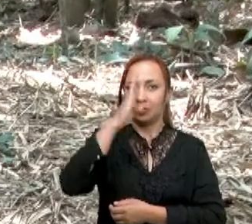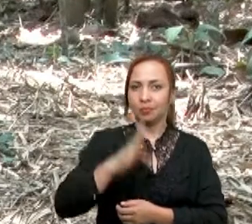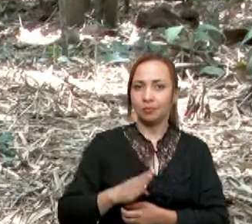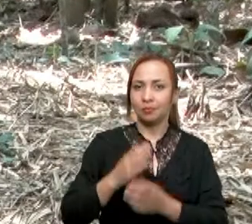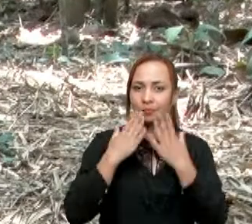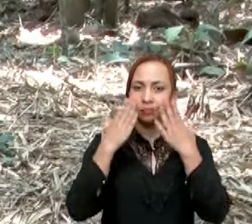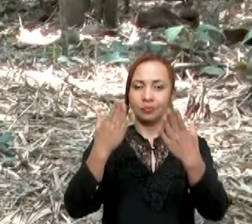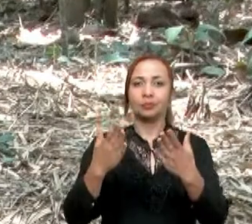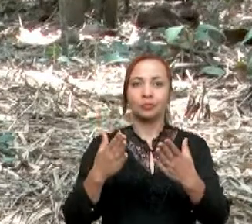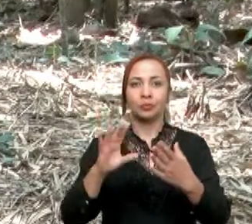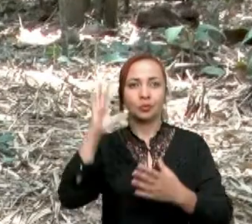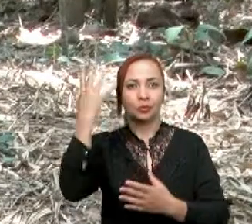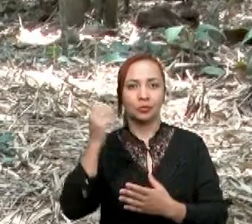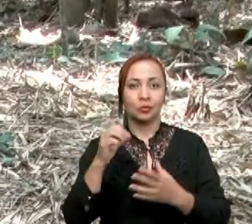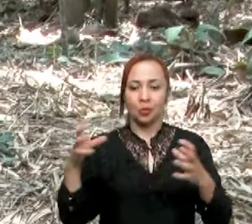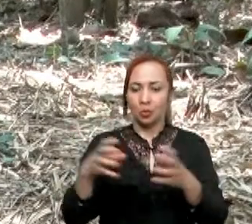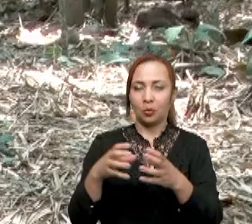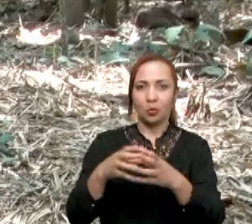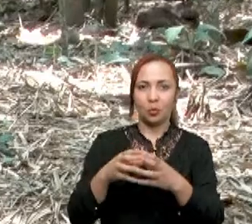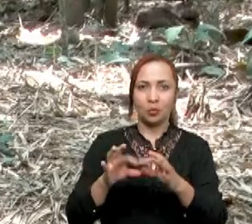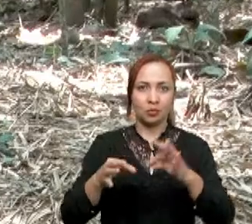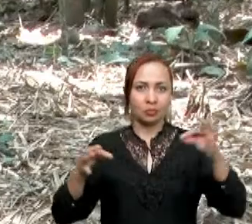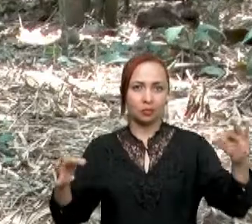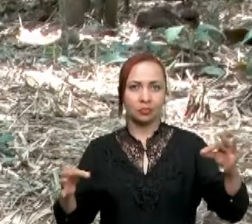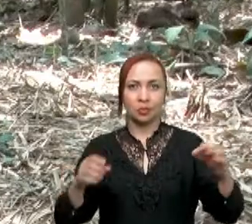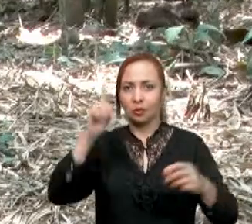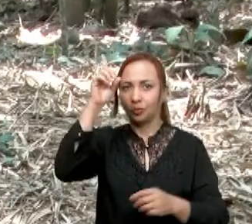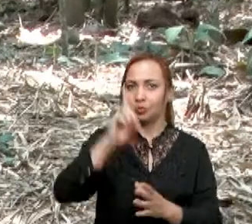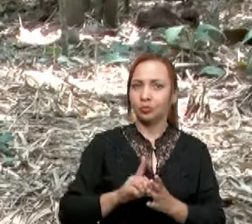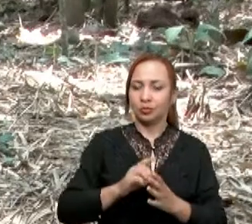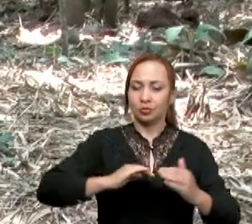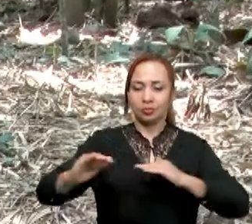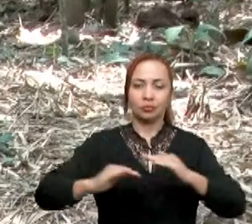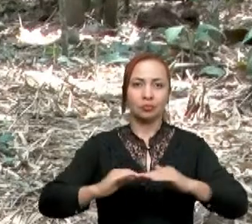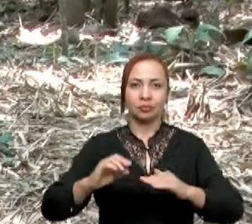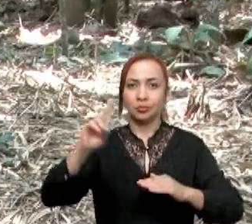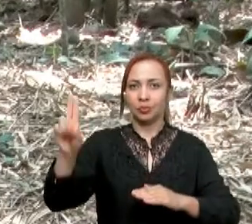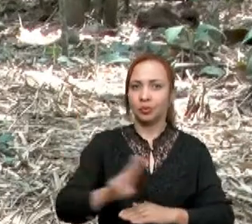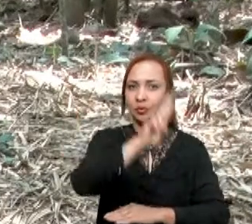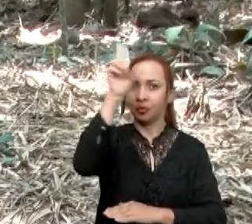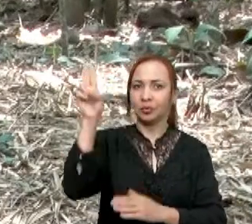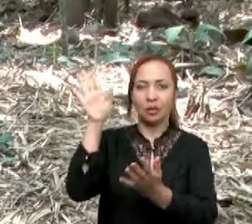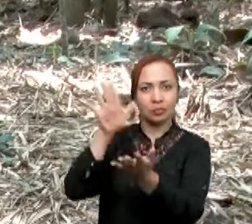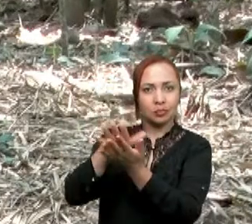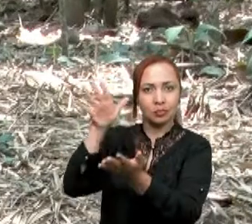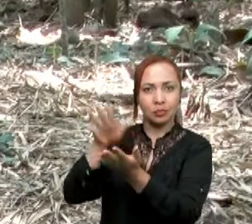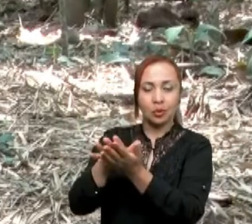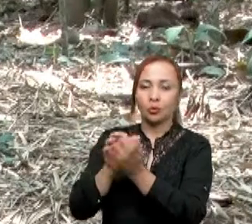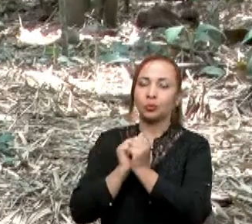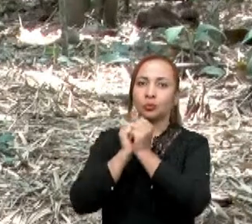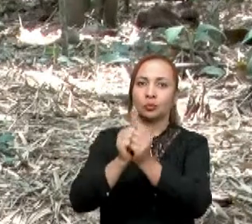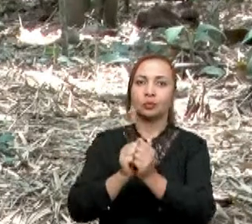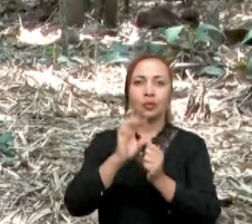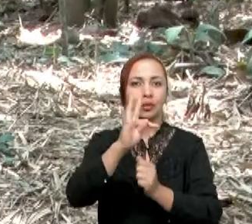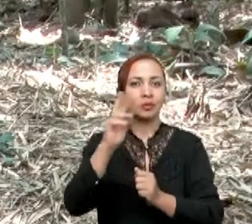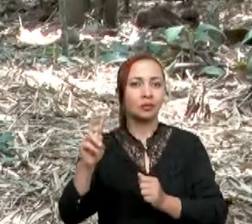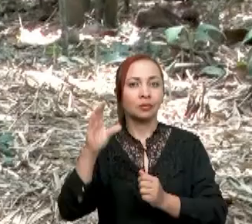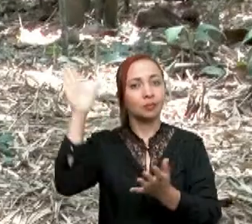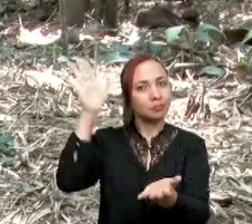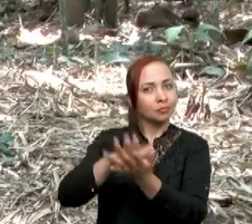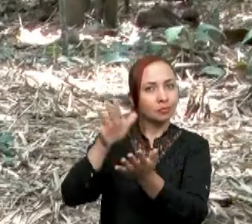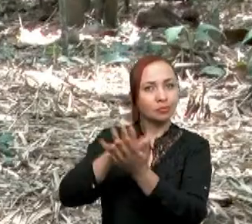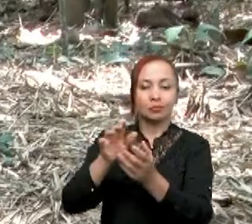Brasil diante da situação o grupo de extensão direito em movimento da Universidade de Pernambuco em parceria com a TV